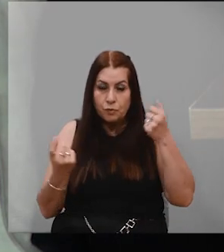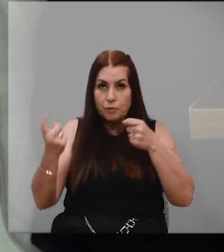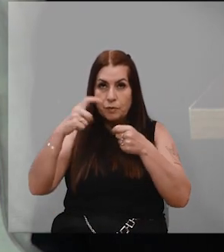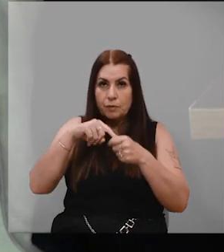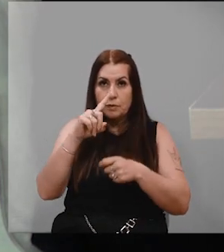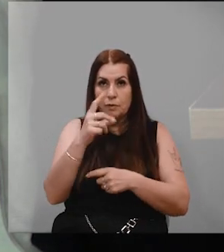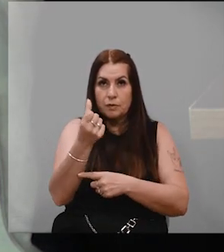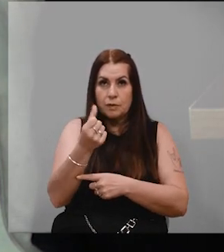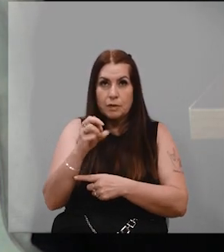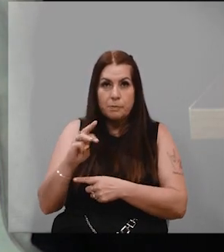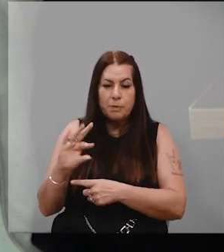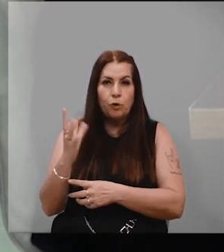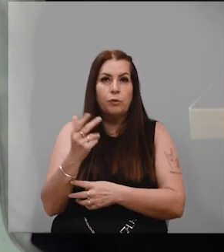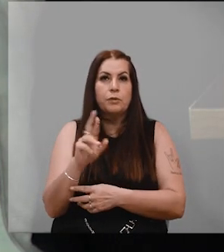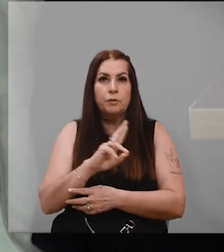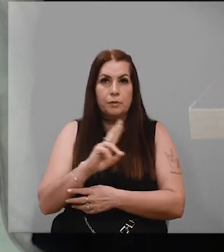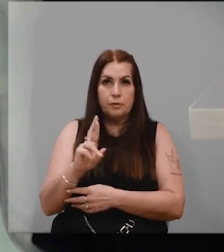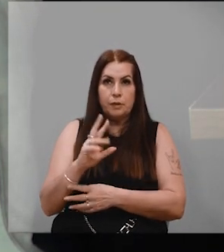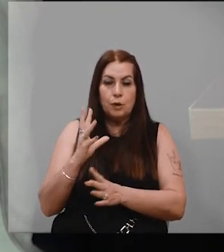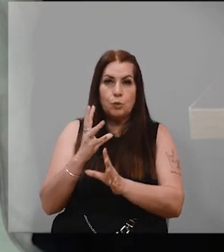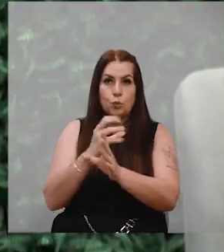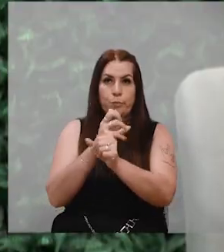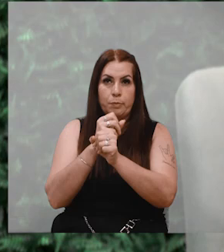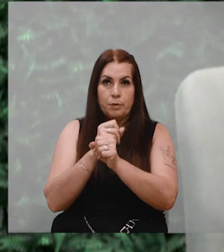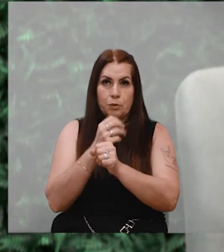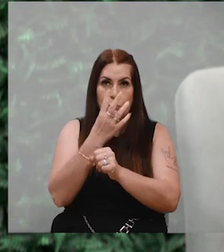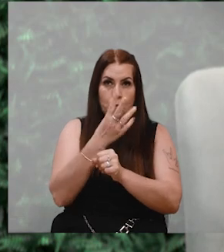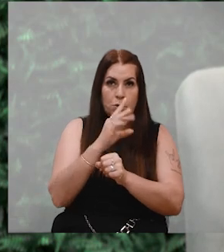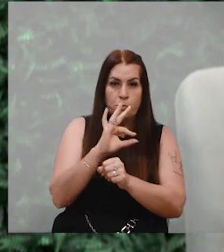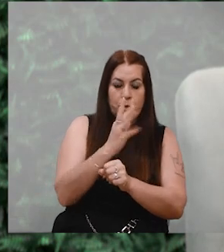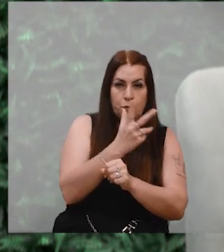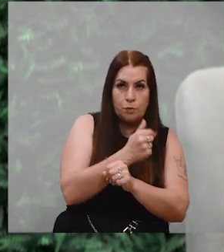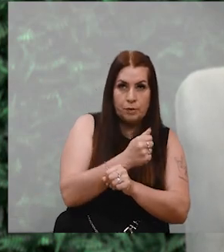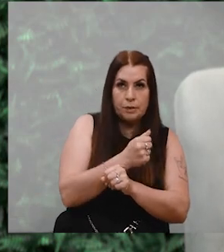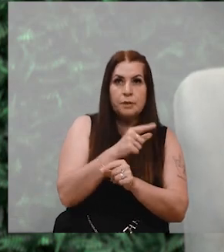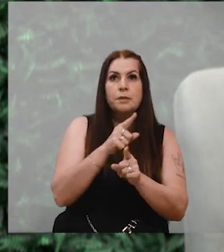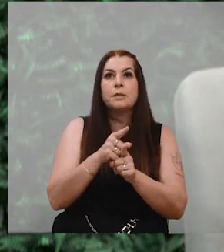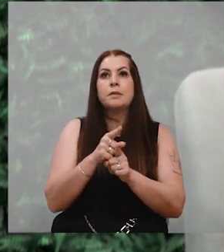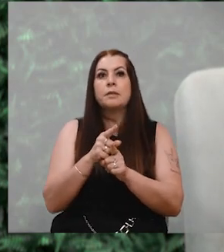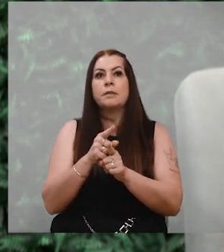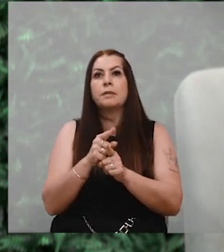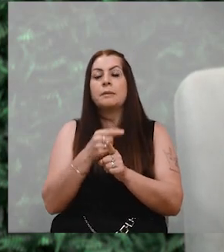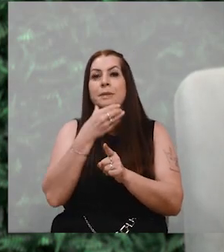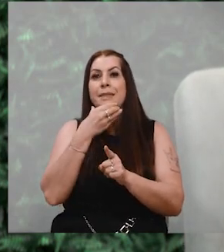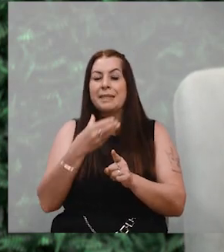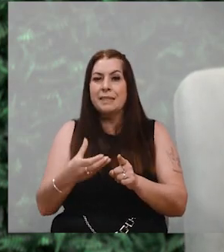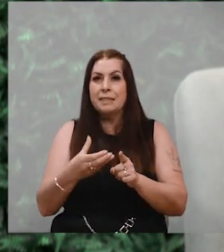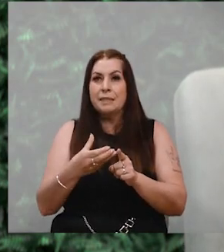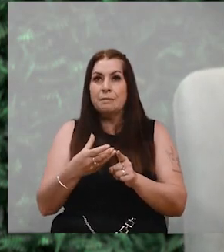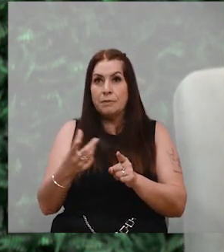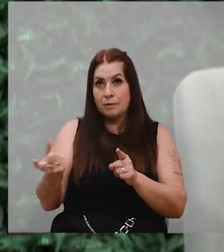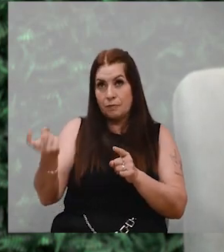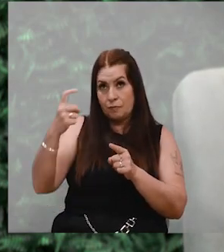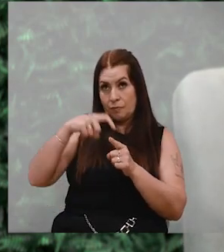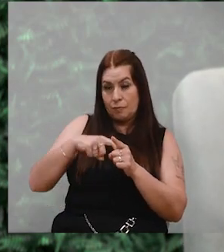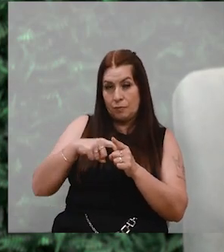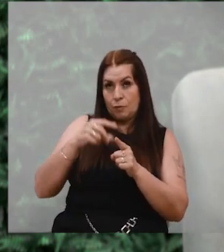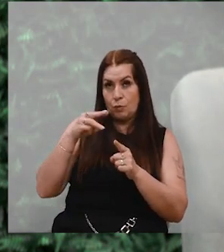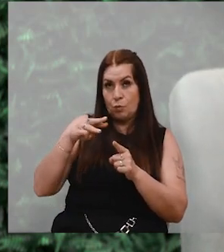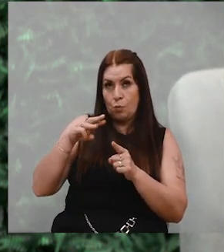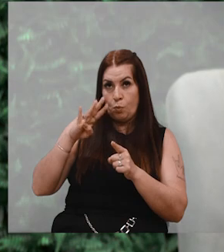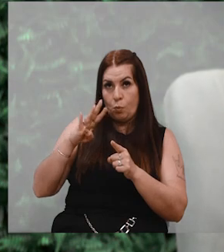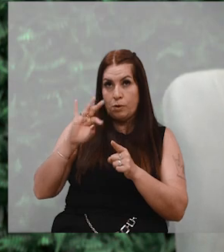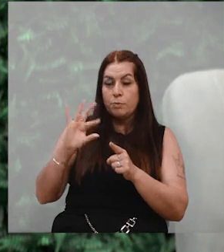então, devolveu 16 milhões de reais, somando os 4 milhões que em dezembro se receberia esses